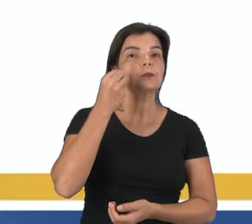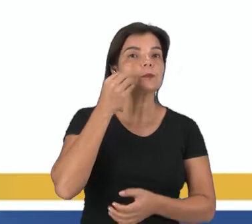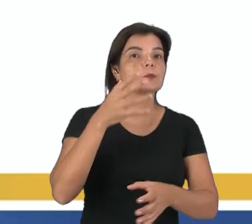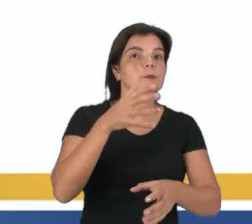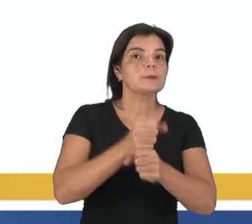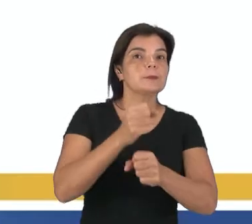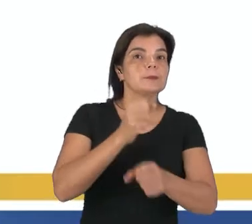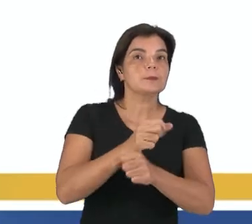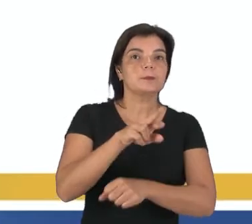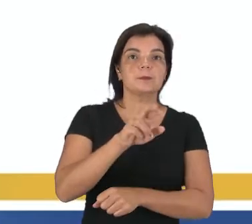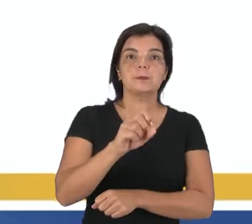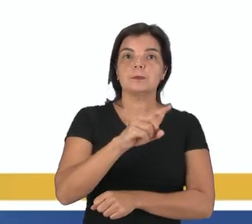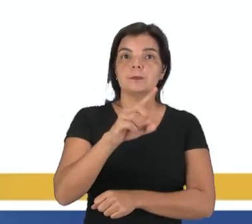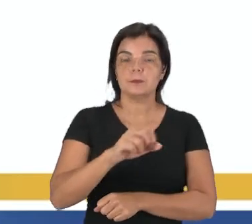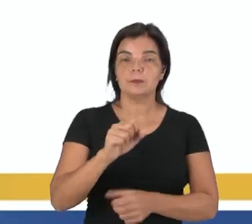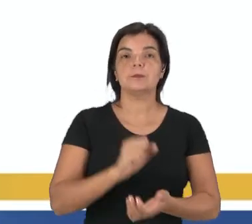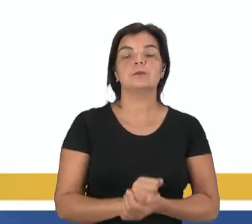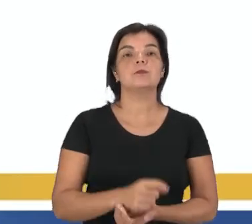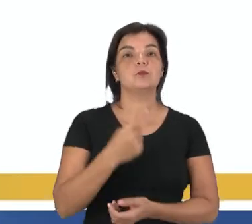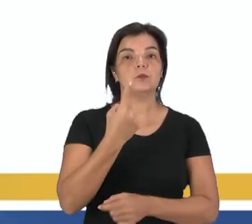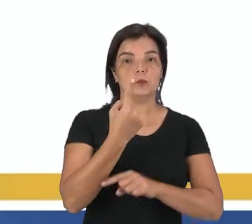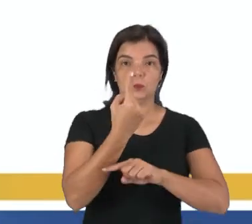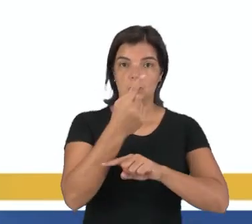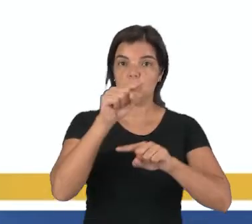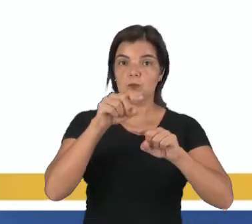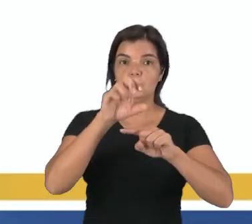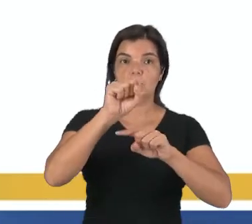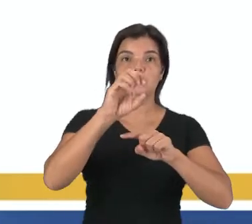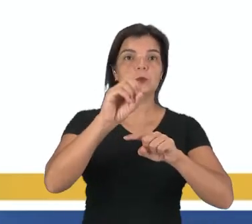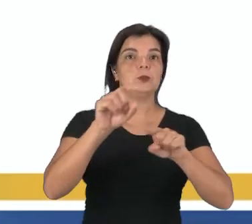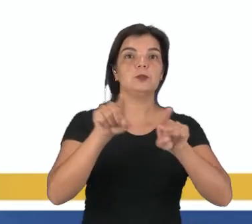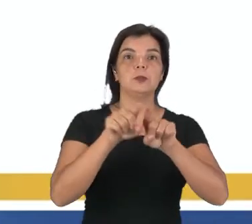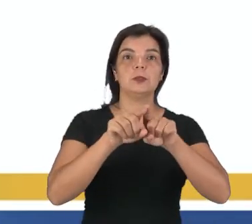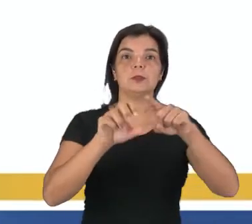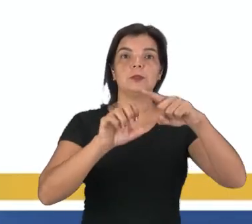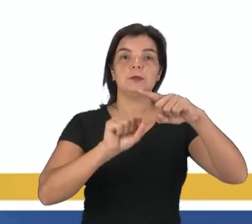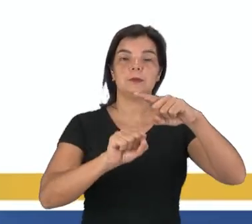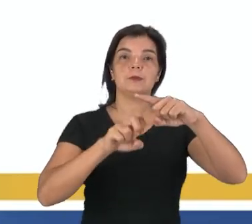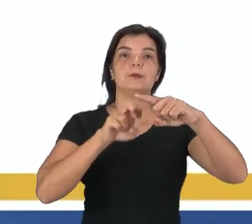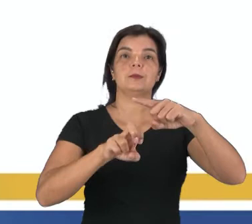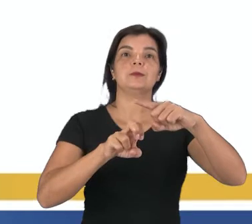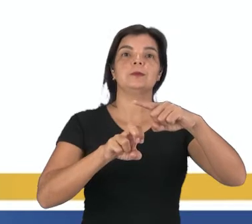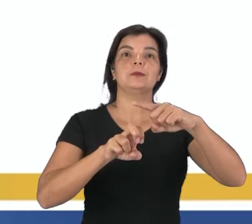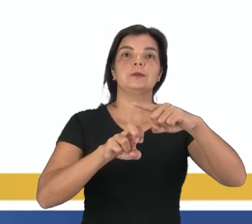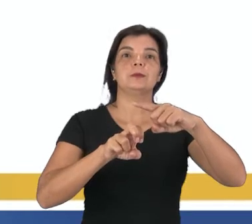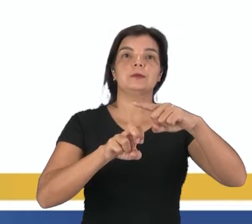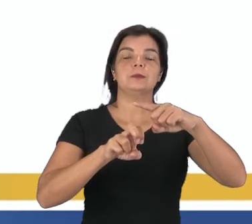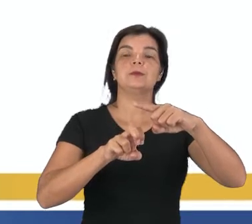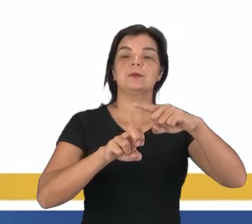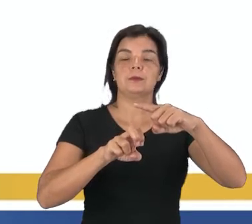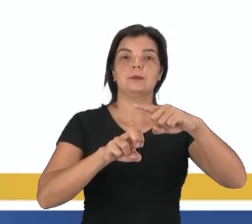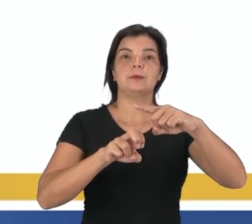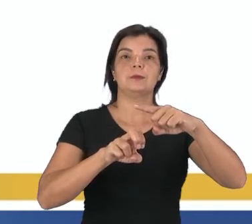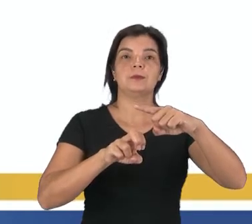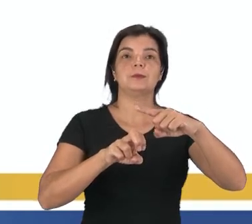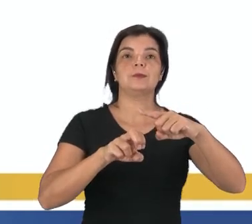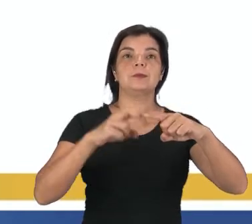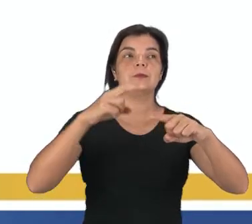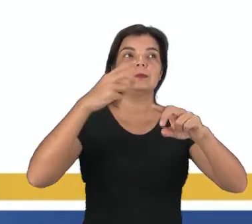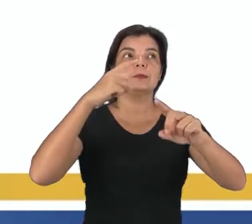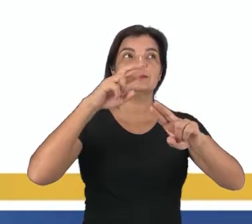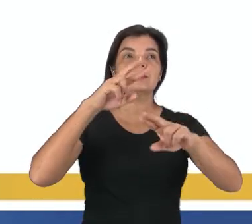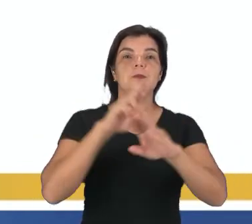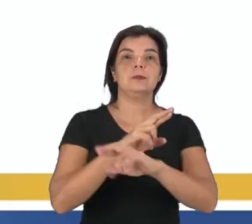calcular as razões, eu ia obter o seguinte, que 1,80, que é a altura do primeiro, dividido para 85,